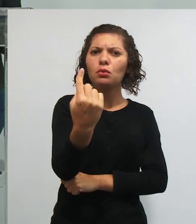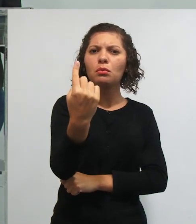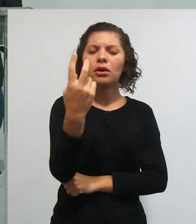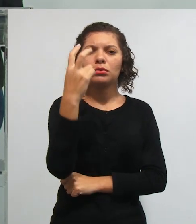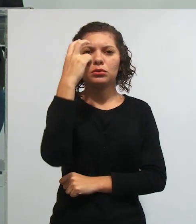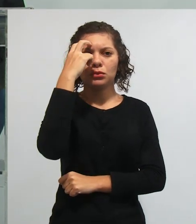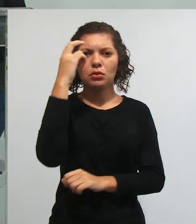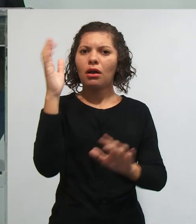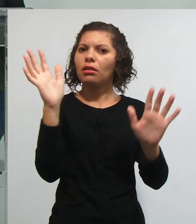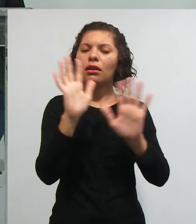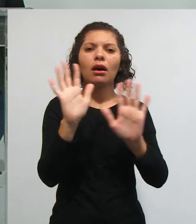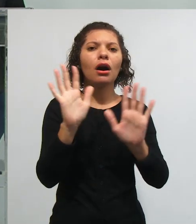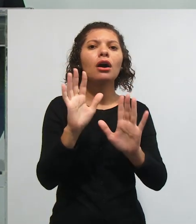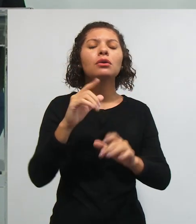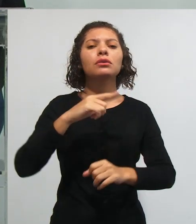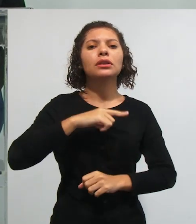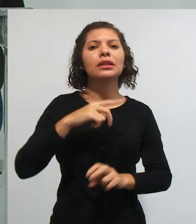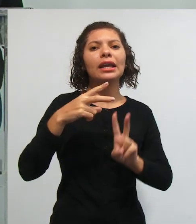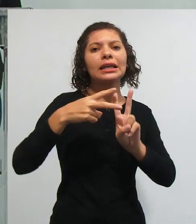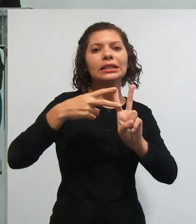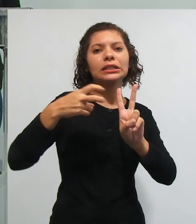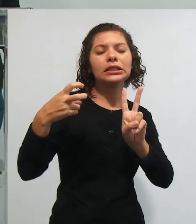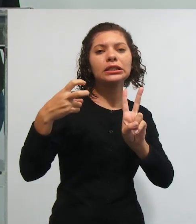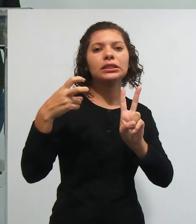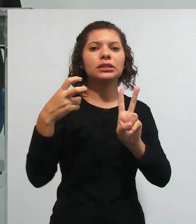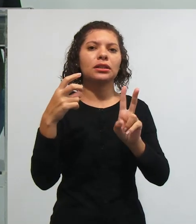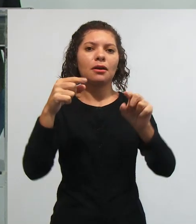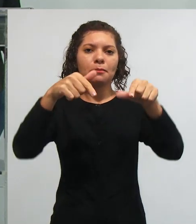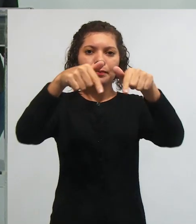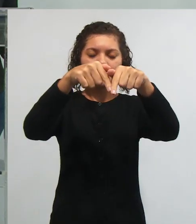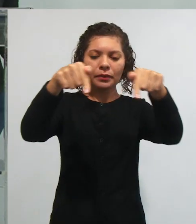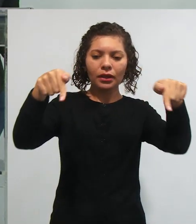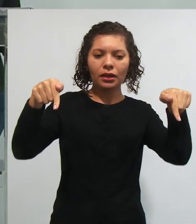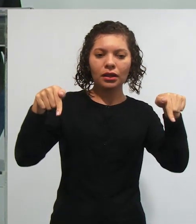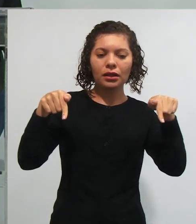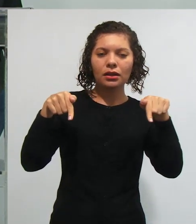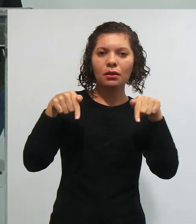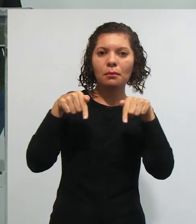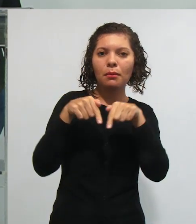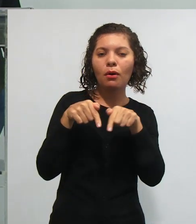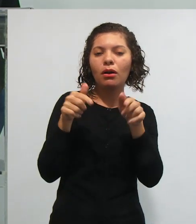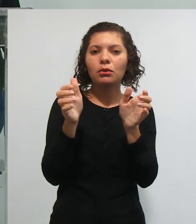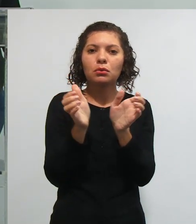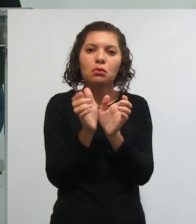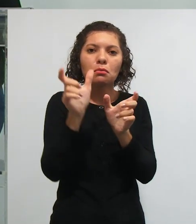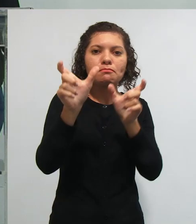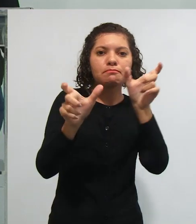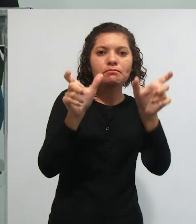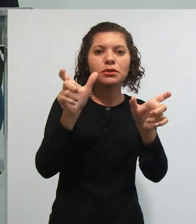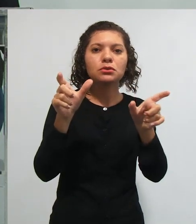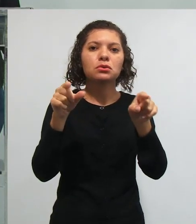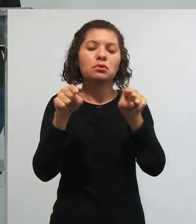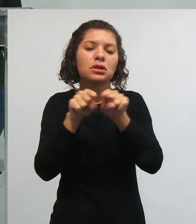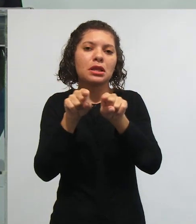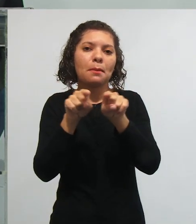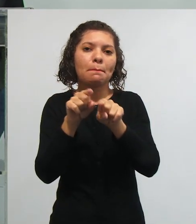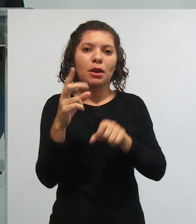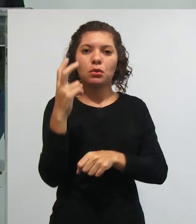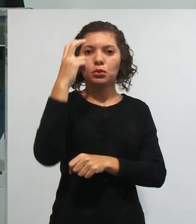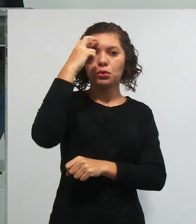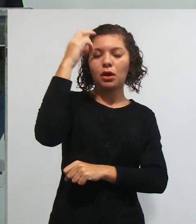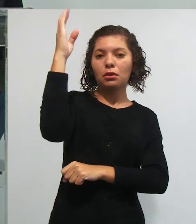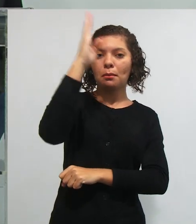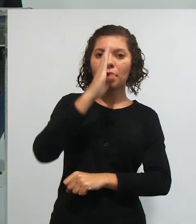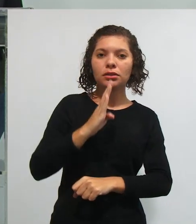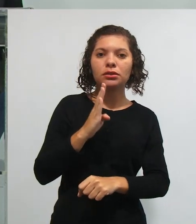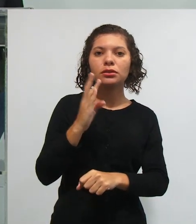nós temos cultura indígena cultura quilombola cultura muçulmana cultura do Brasil Cultura